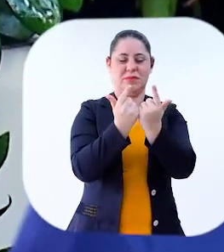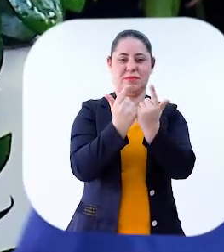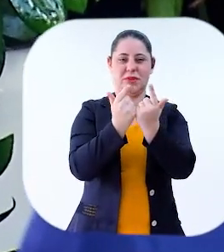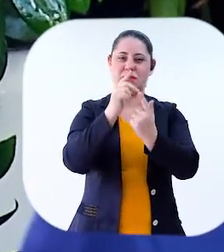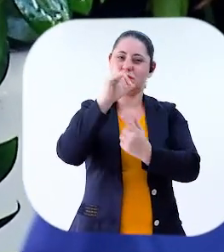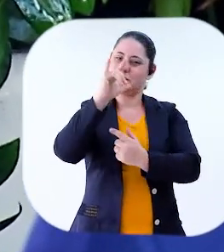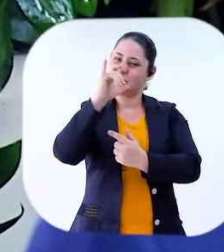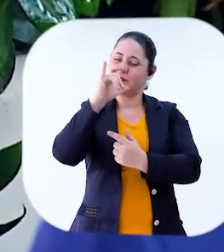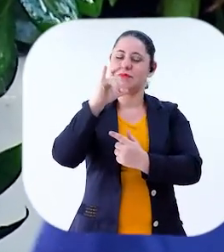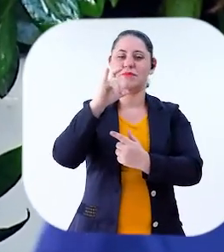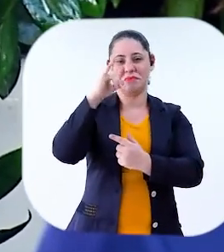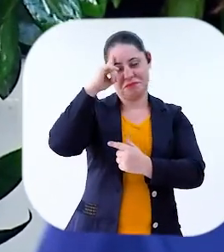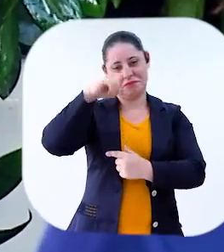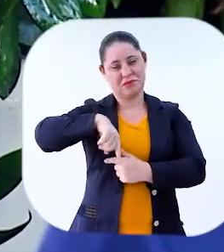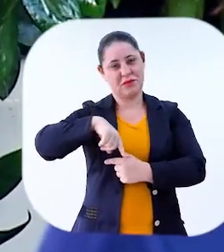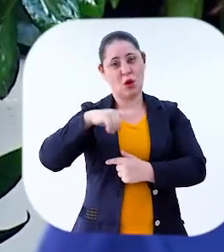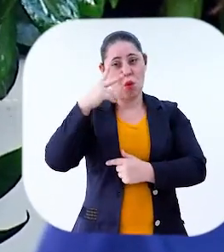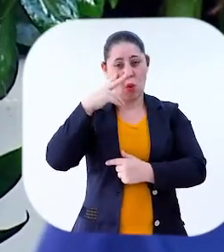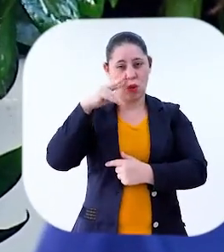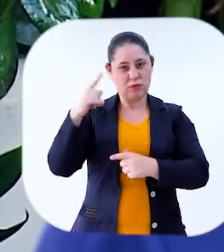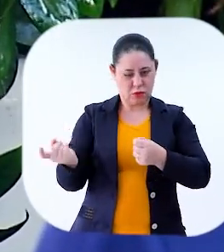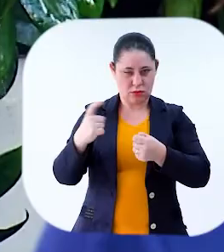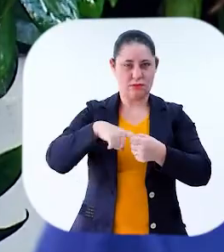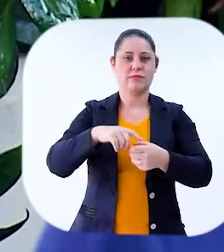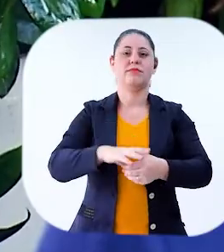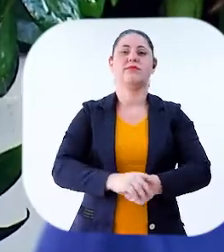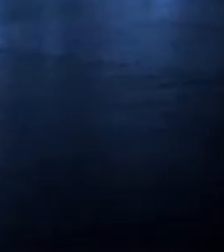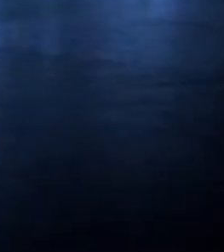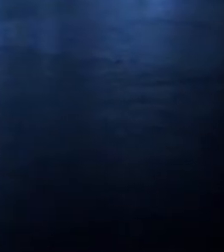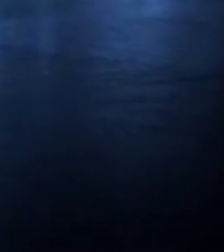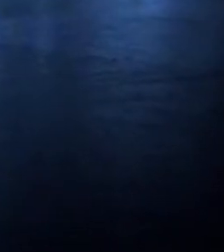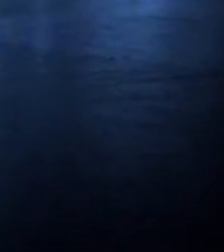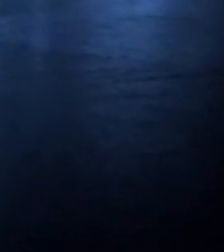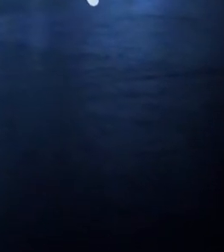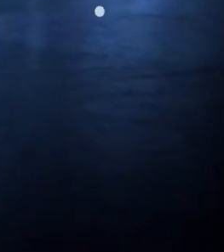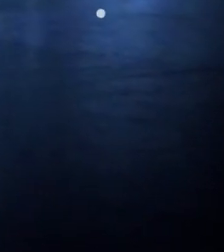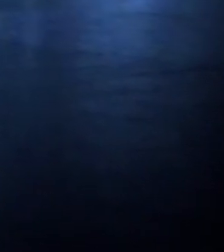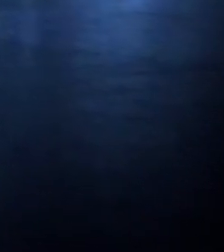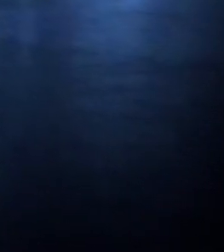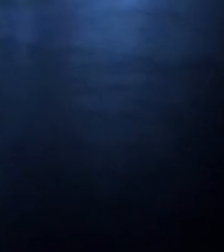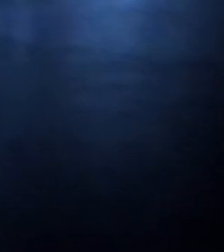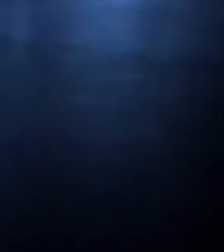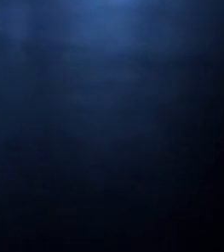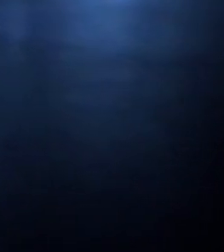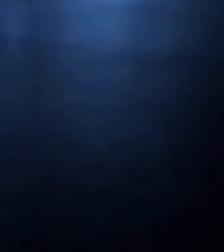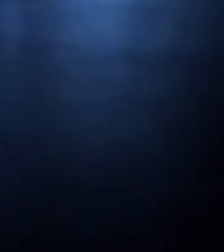Legislativa no Instagram mandaram para a gente. Fica de olho, daqui a pouco estamos aí.